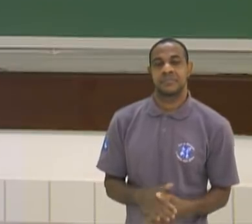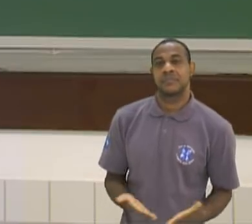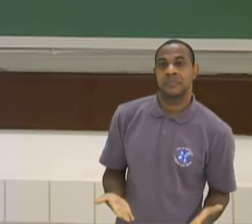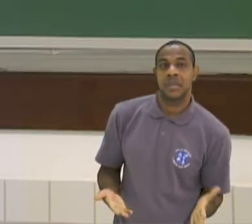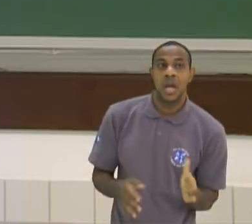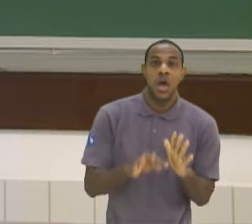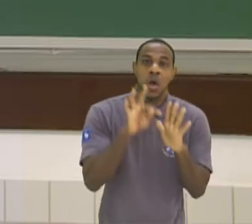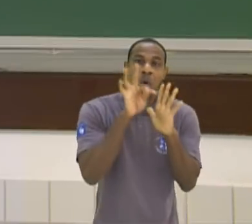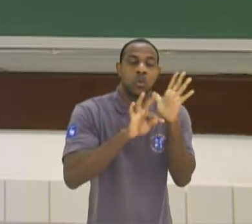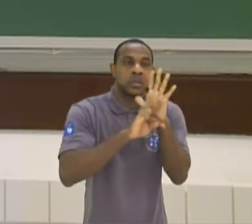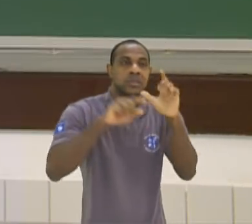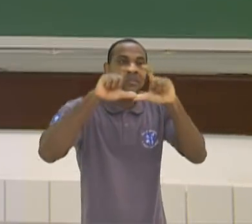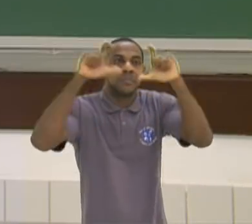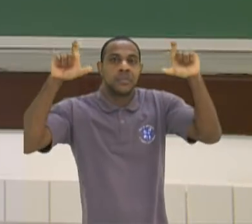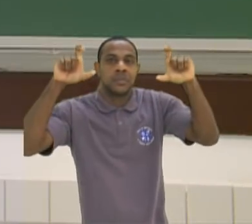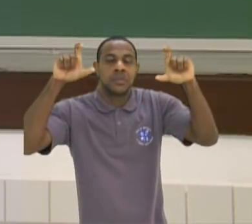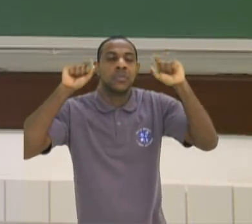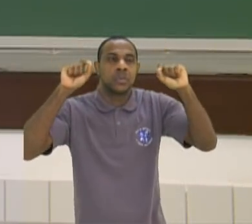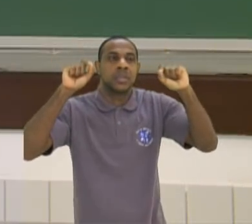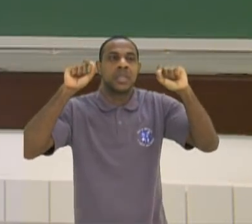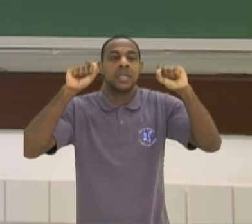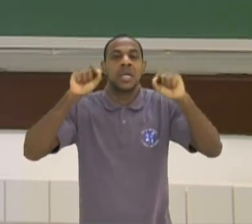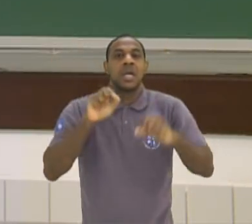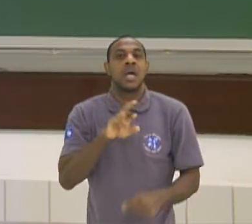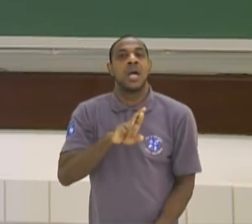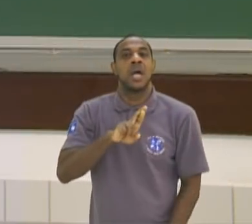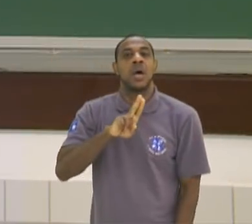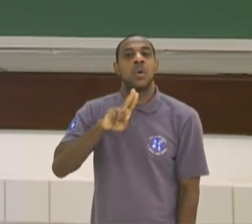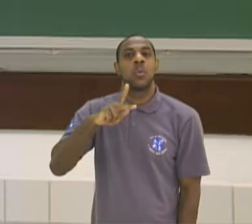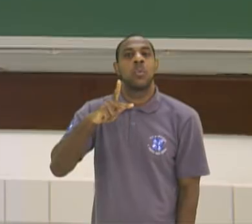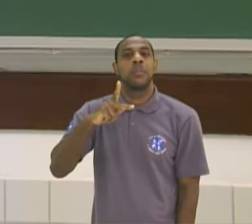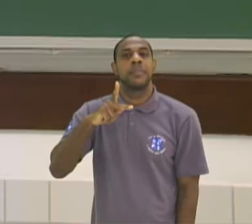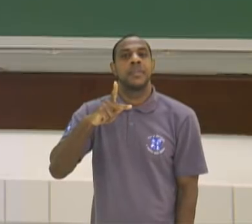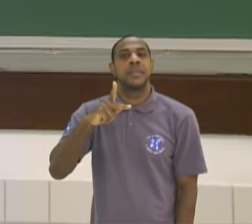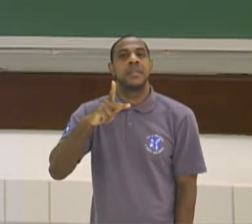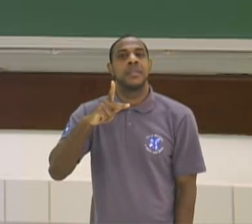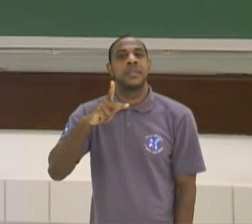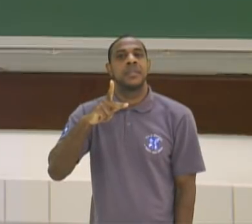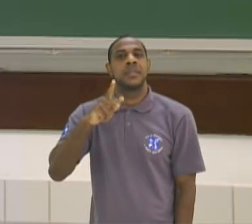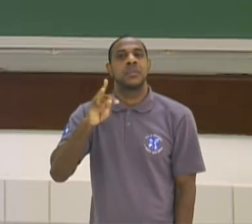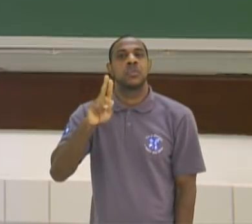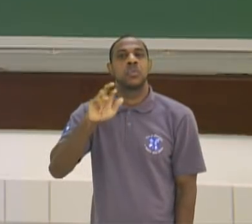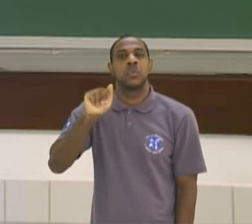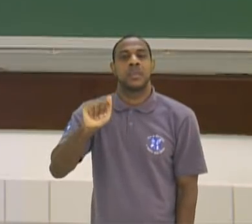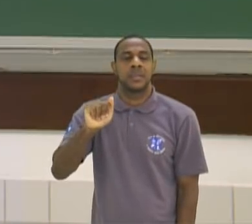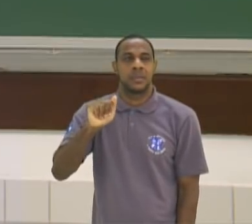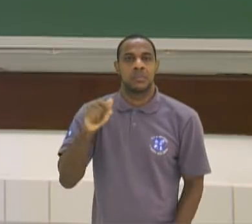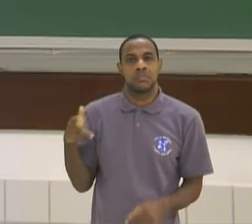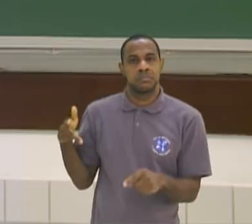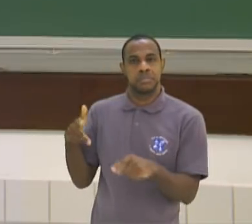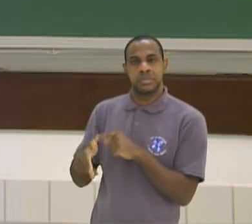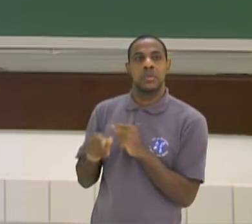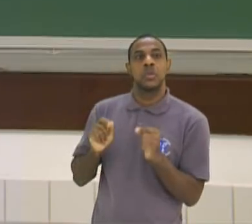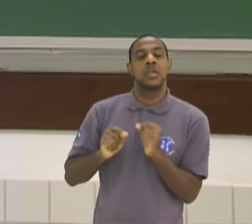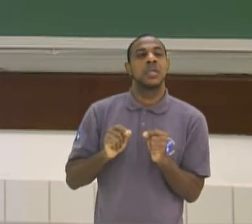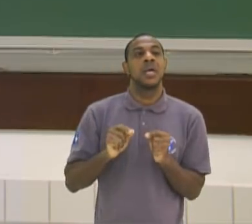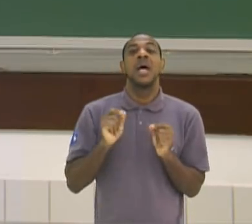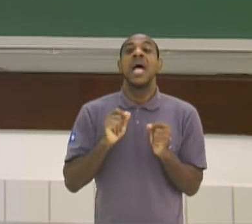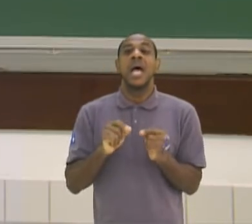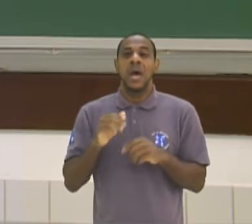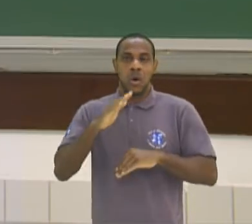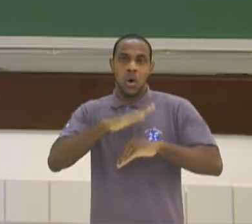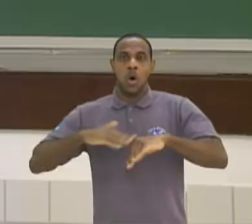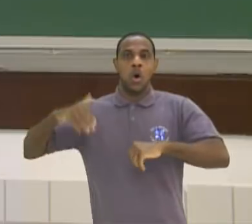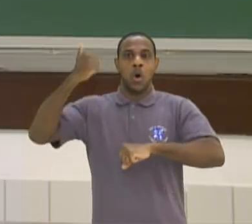texto faz referência a uma ruptura da ordem institucional. Que ruptura é essa? O golpe de Estado,